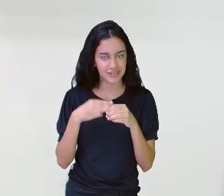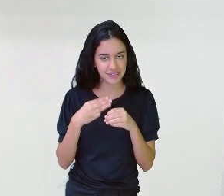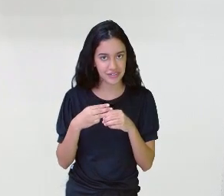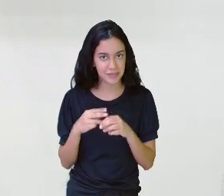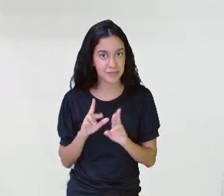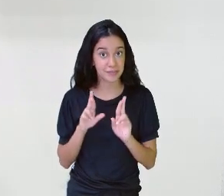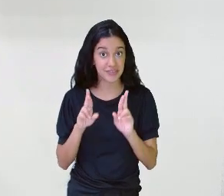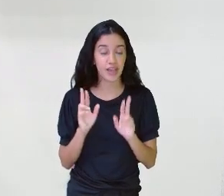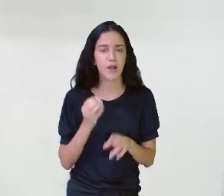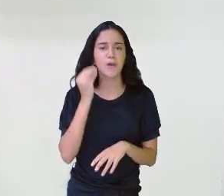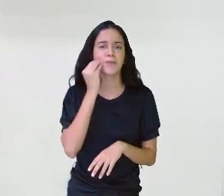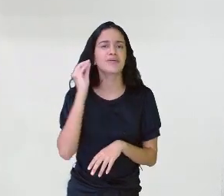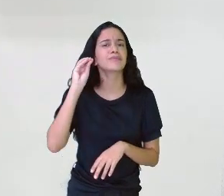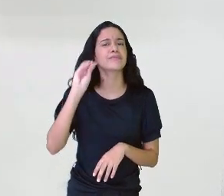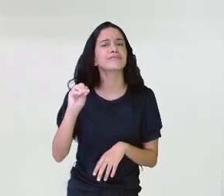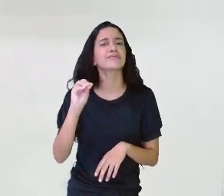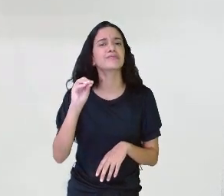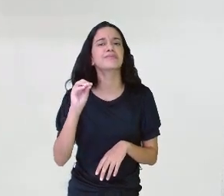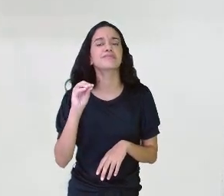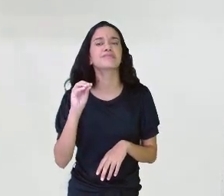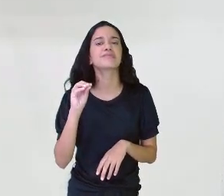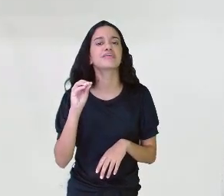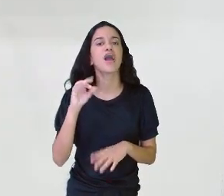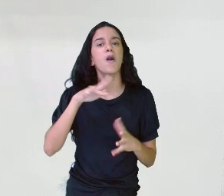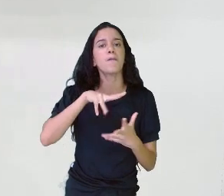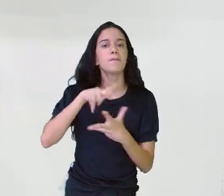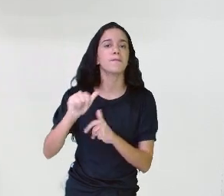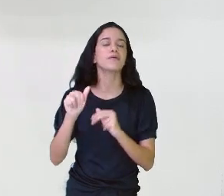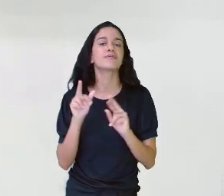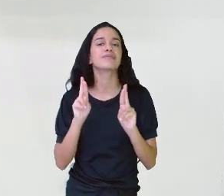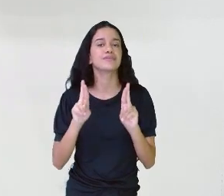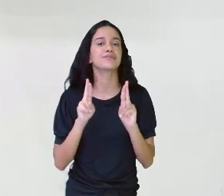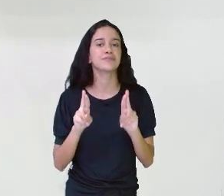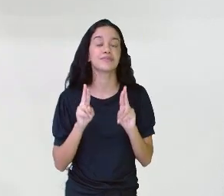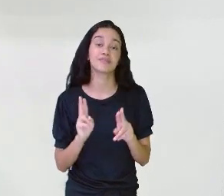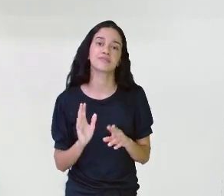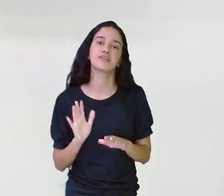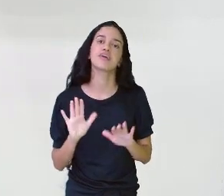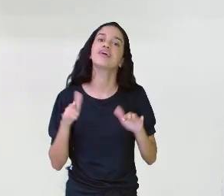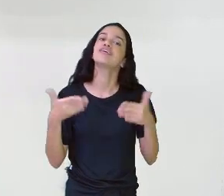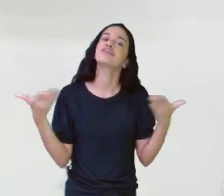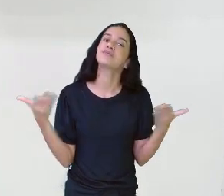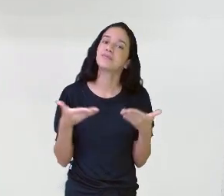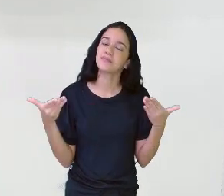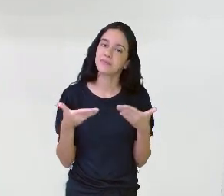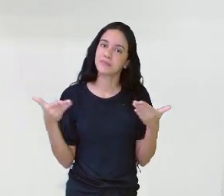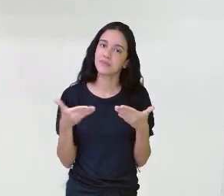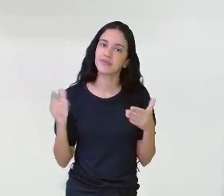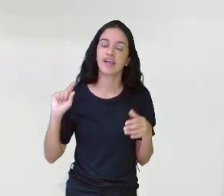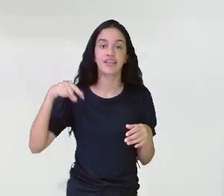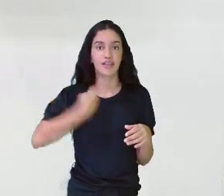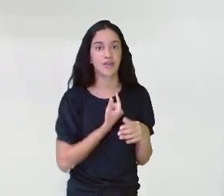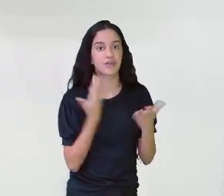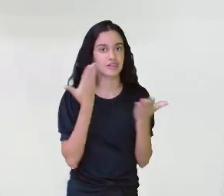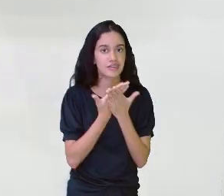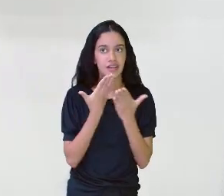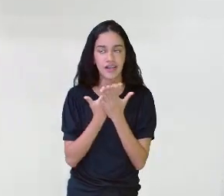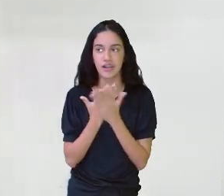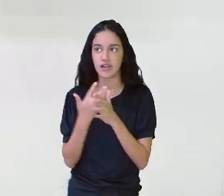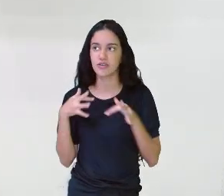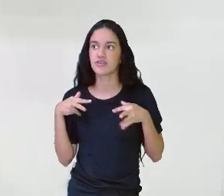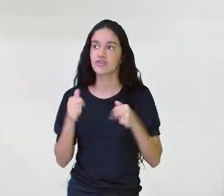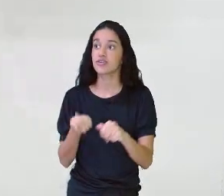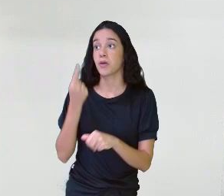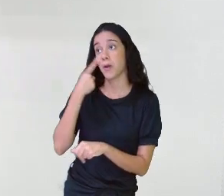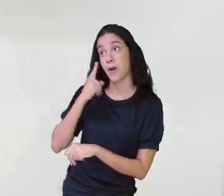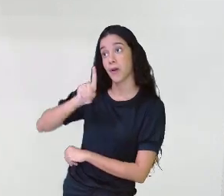um beijo para todo mundo da Escola Mundo Esperança. Pessoal, por hoje a nossa aula chegou ao fim. Eu coloquei